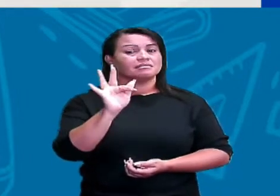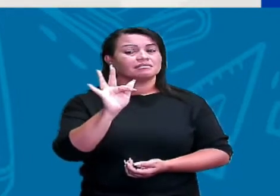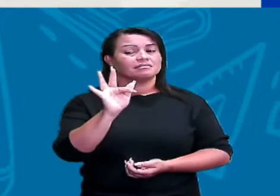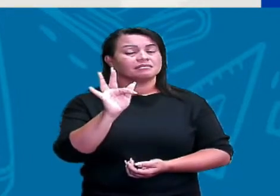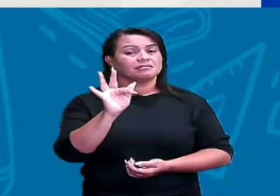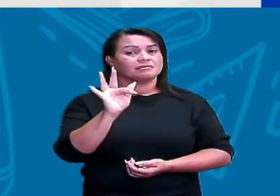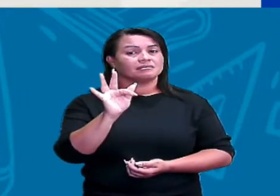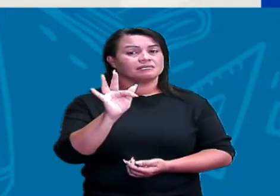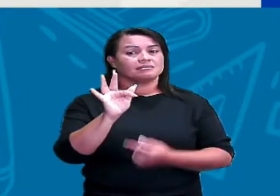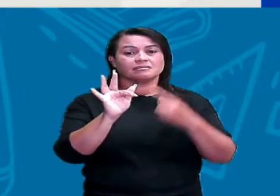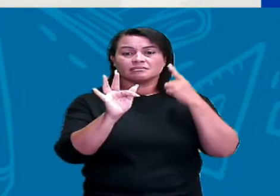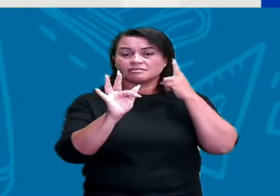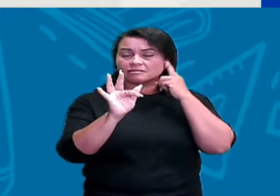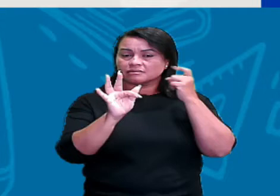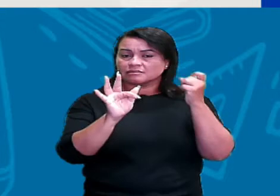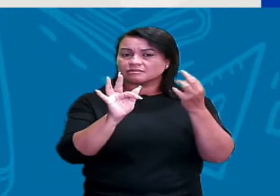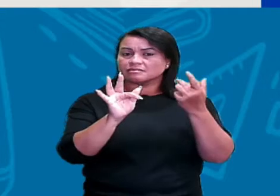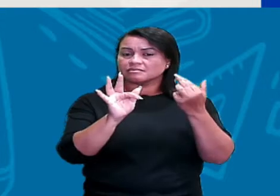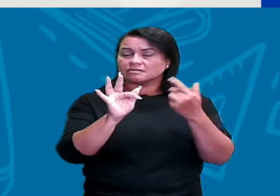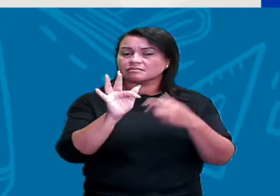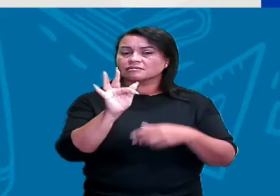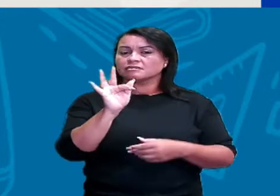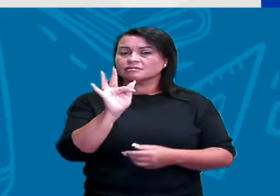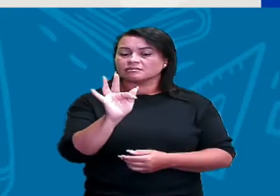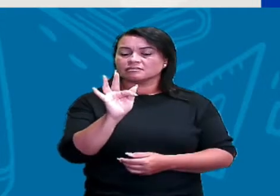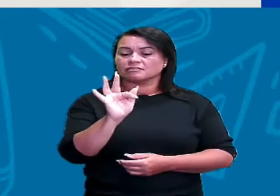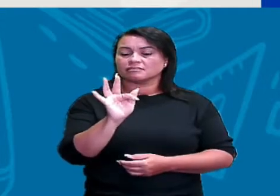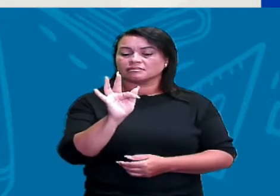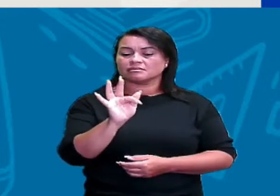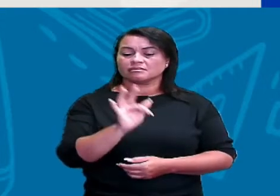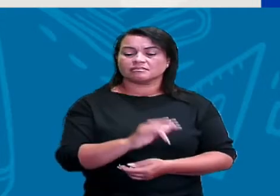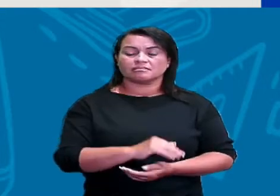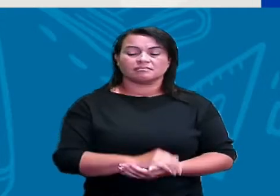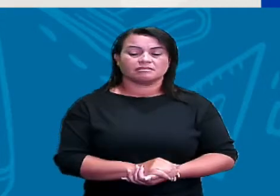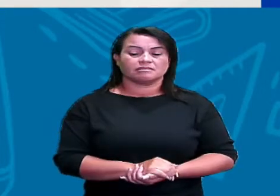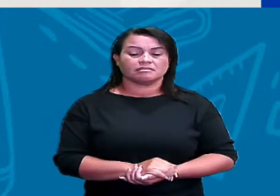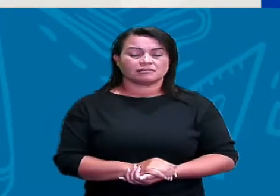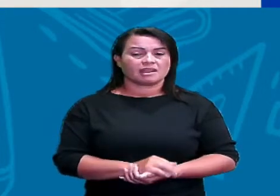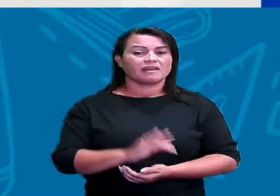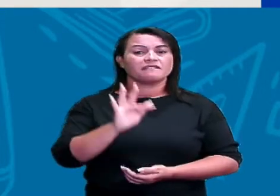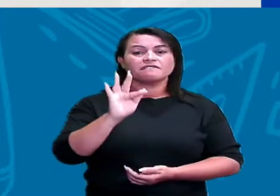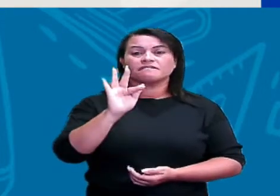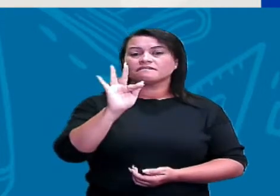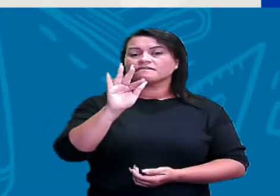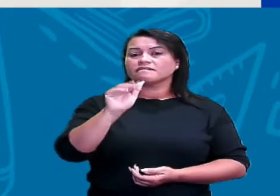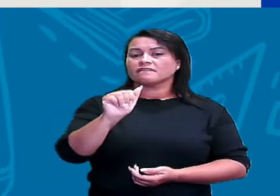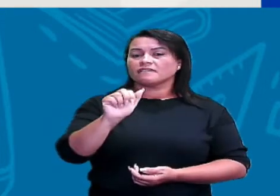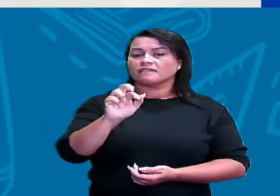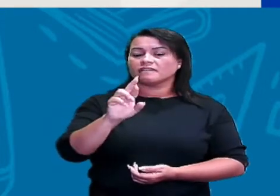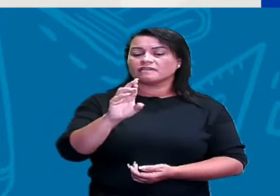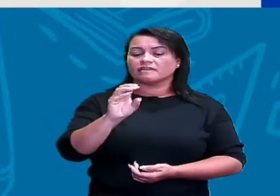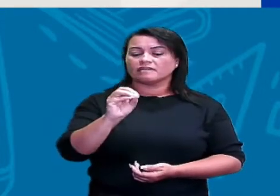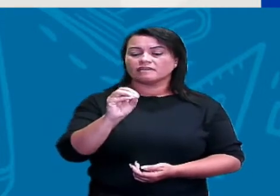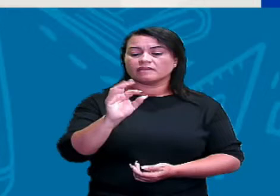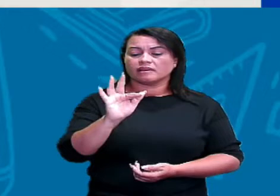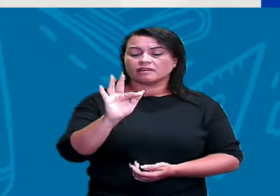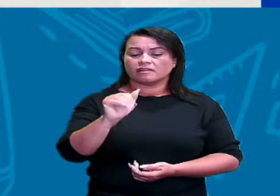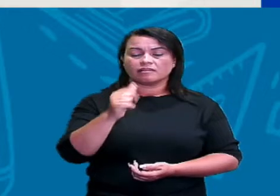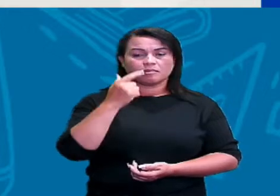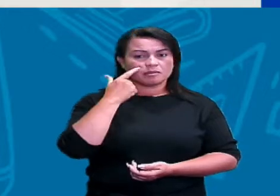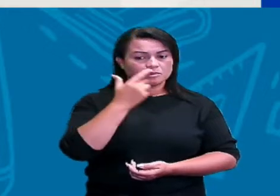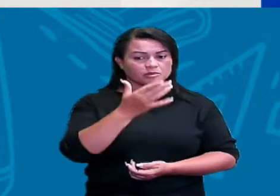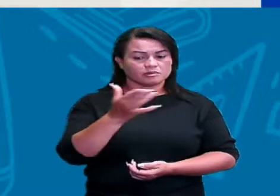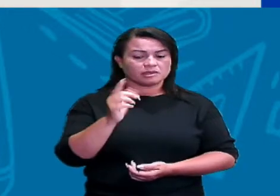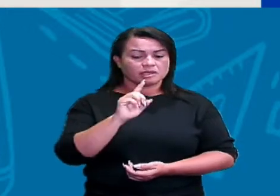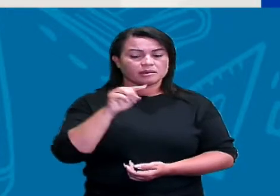com som inicial da letra F. Não é? Que faz farofa. Vamos ver